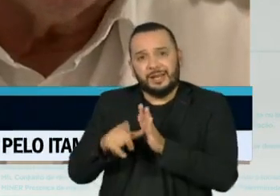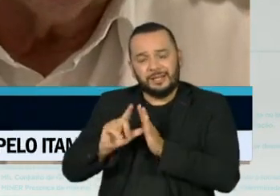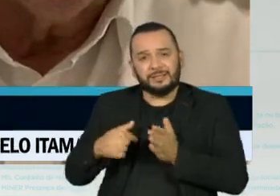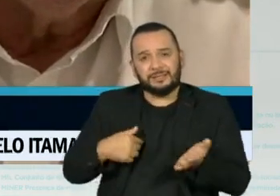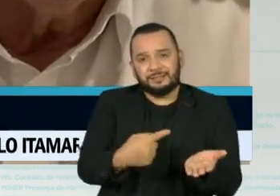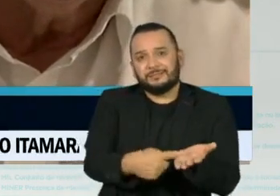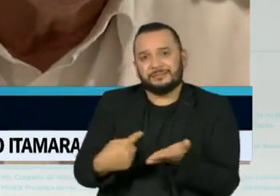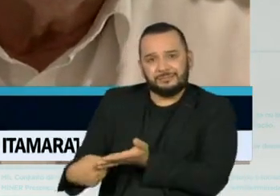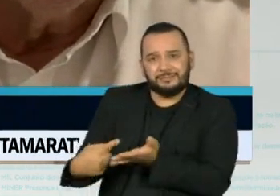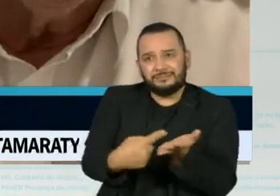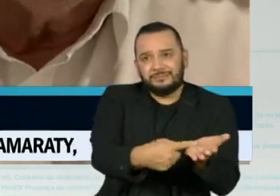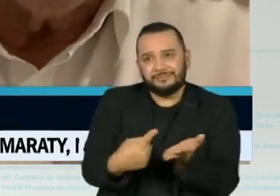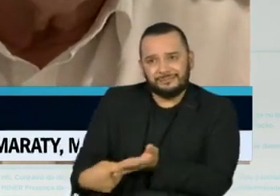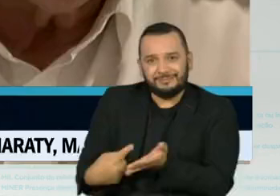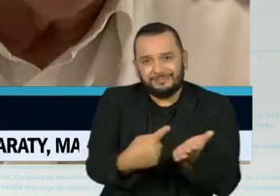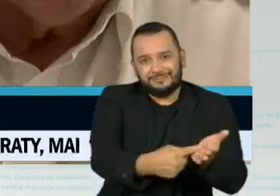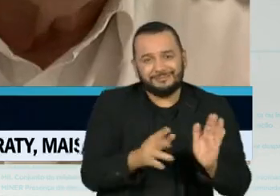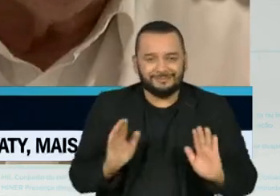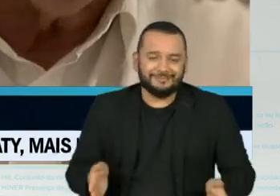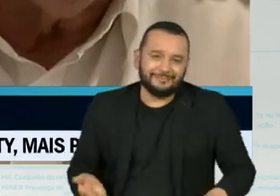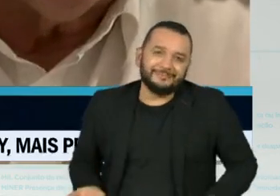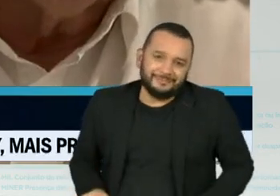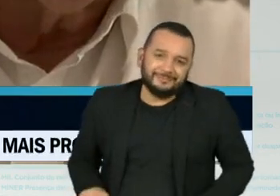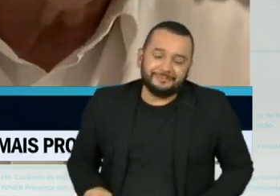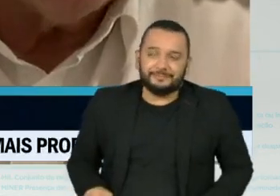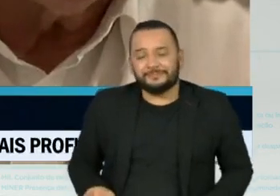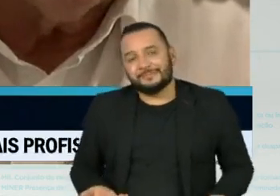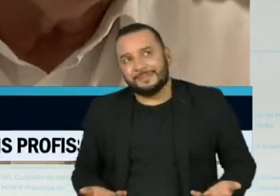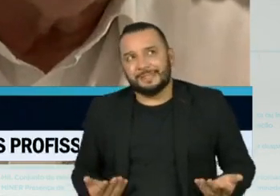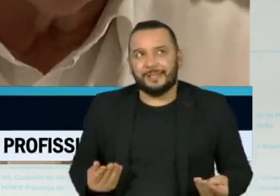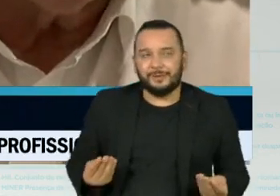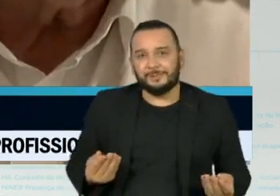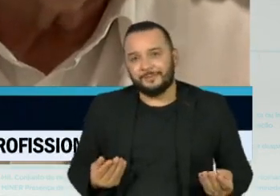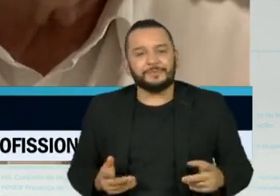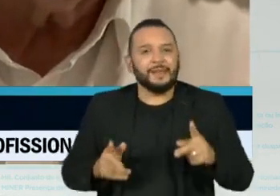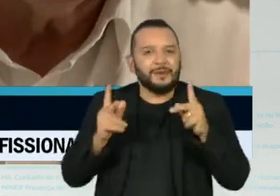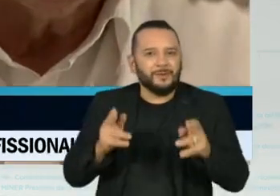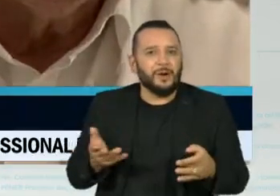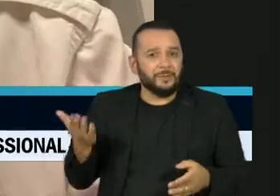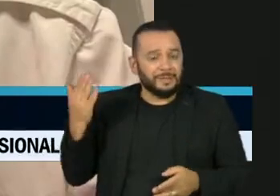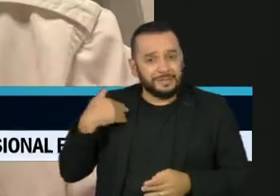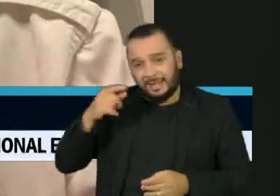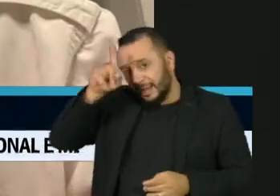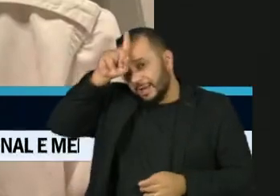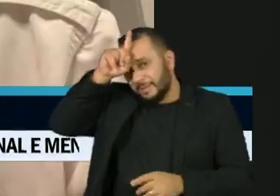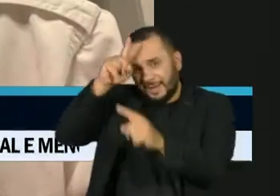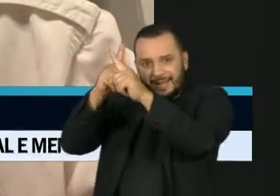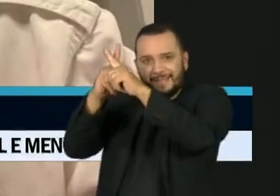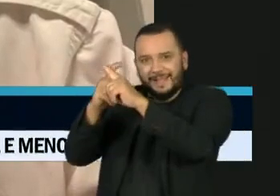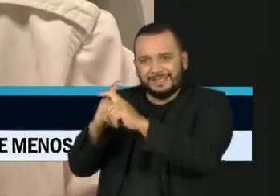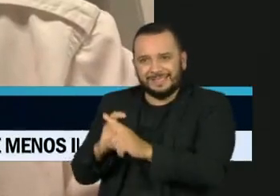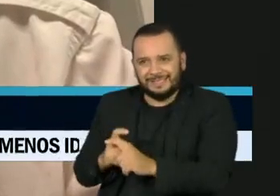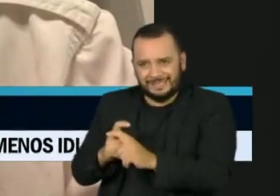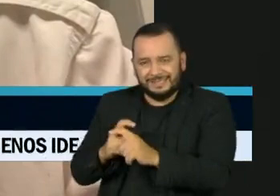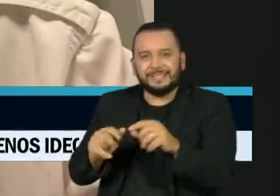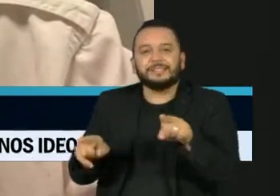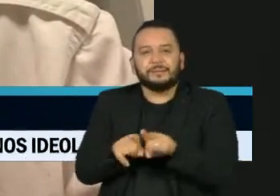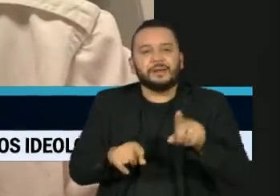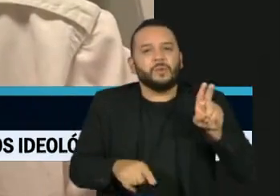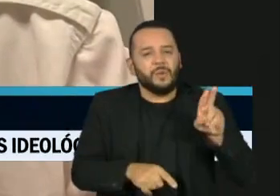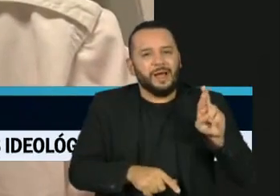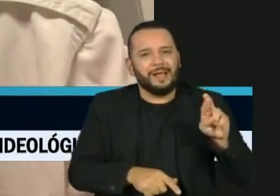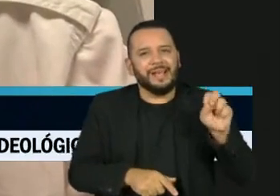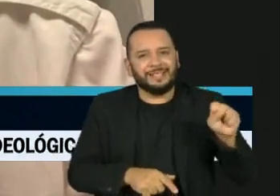flanco ocidental. Então, enfim, é um pouco como fizeram a Alemanha nazista e a União